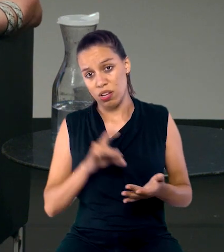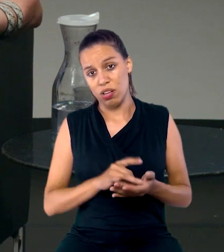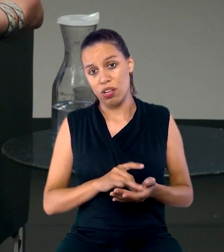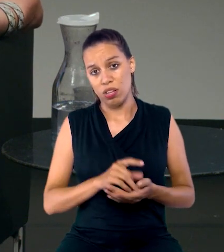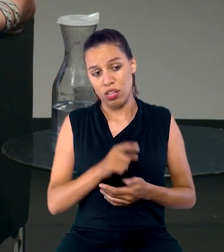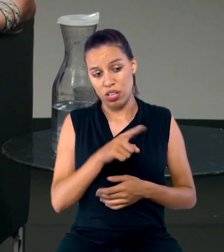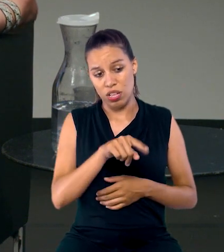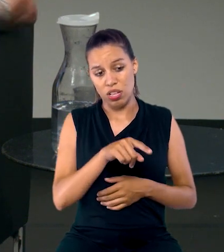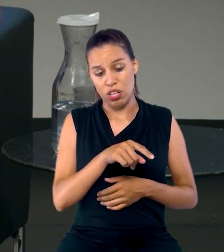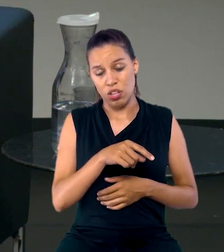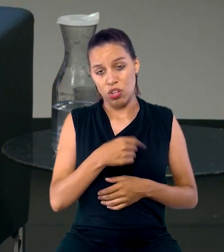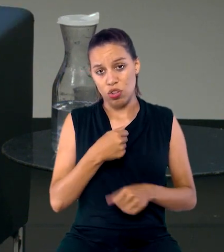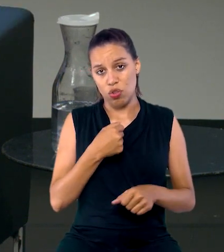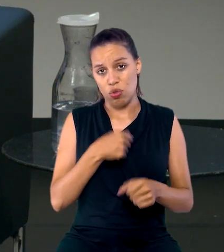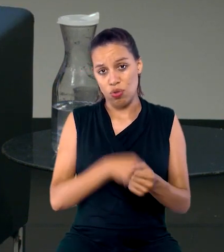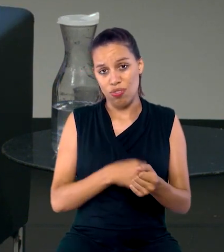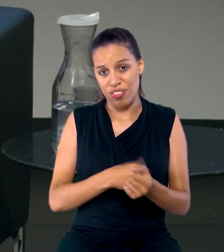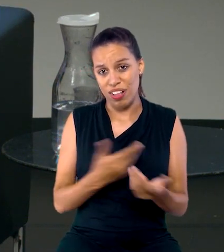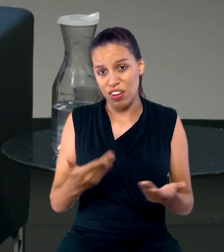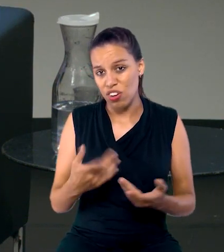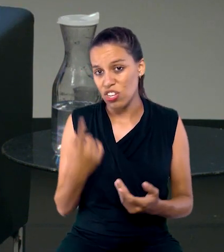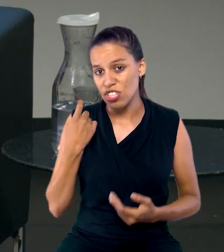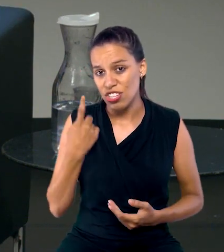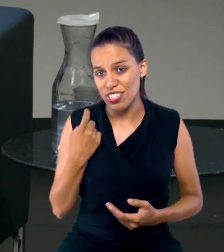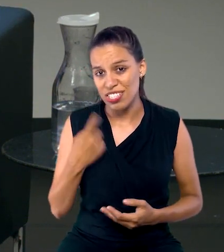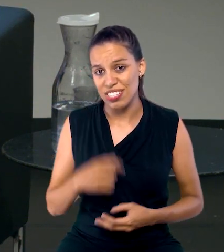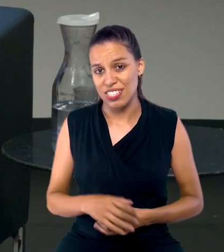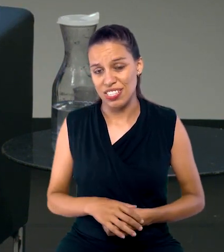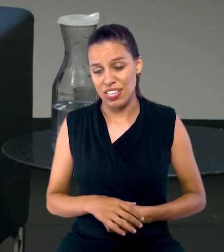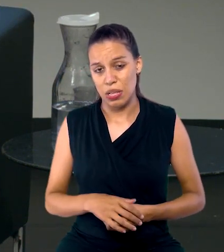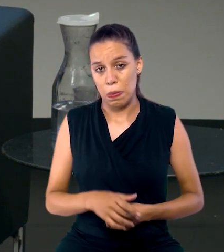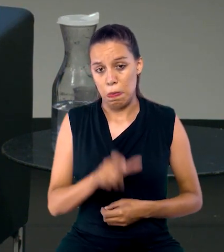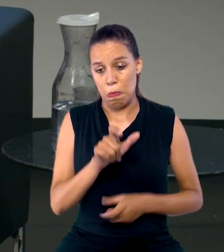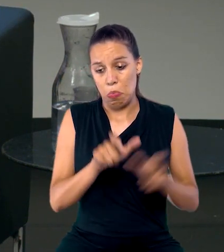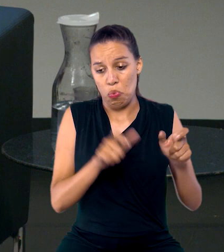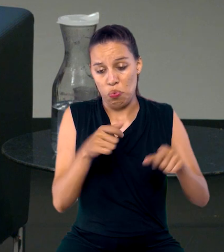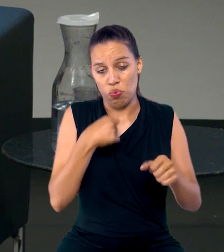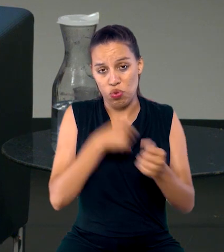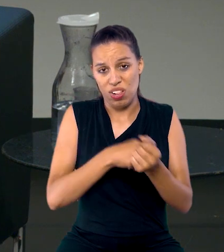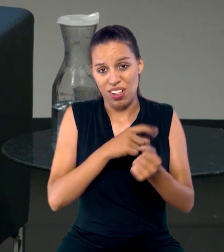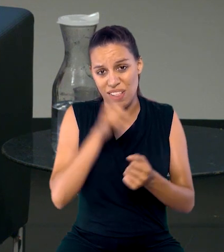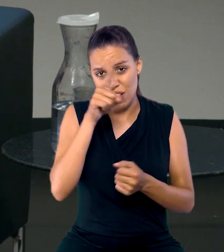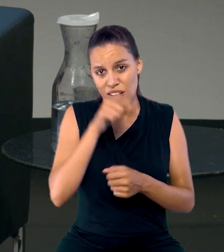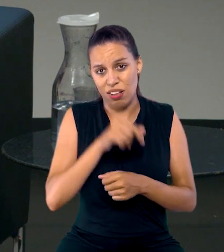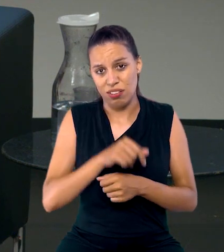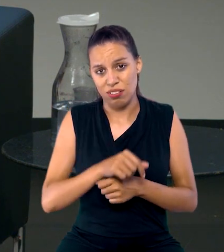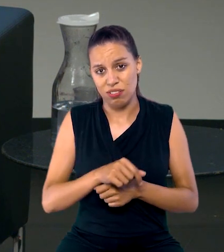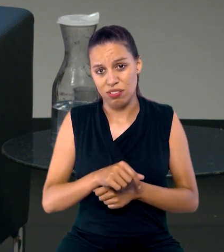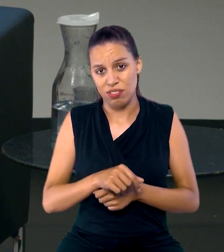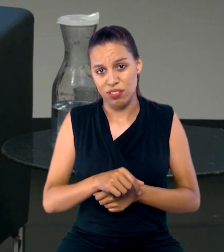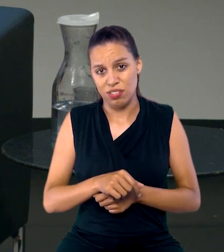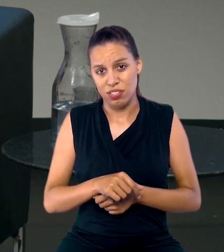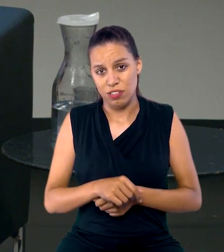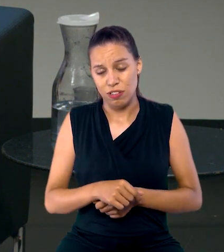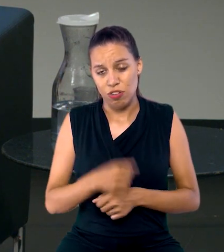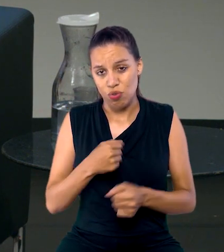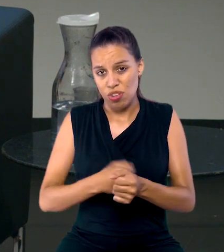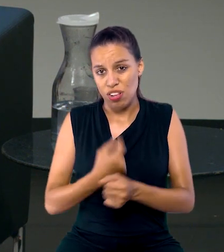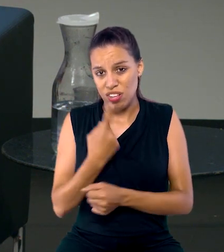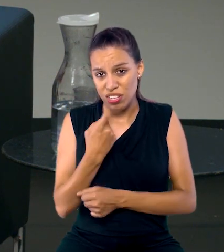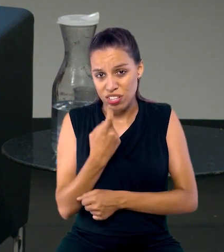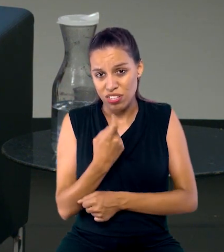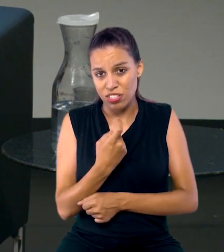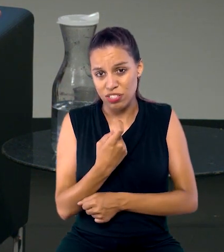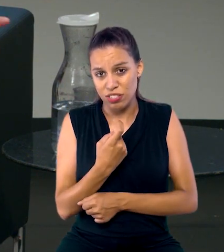pela gente, sozinhas. Quem está lutando agora pela floresta, quem está lutando pelo cerrado, está lutando muito sozinho.